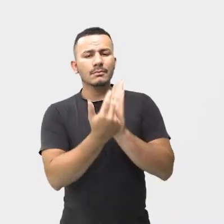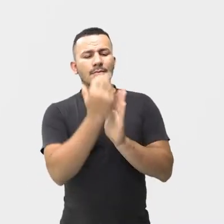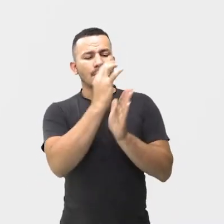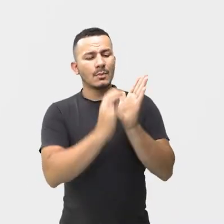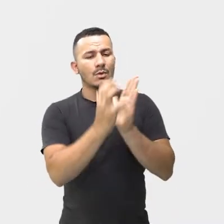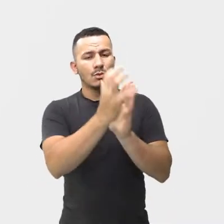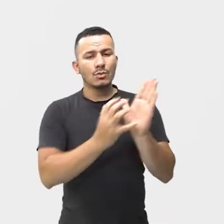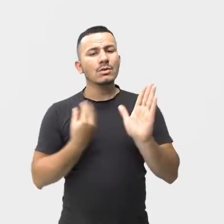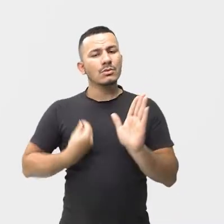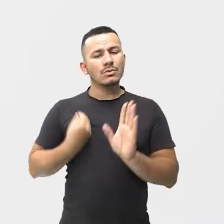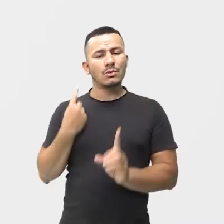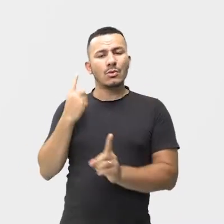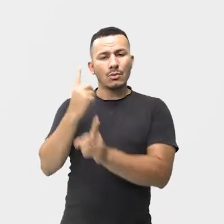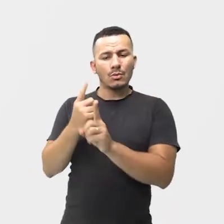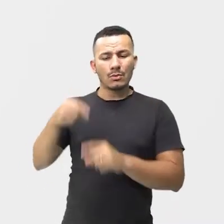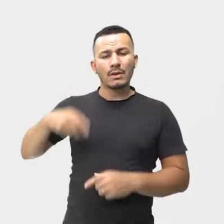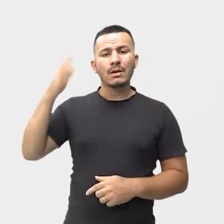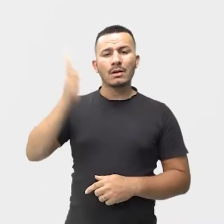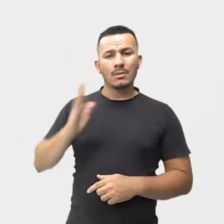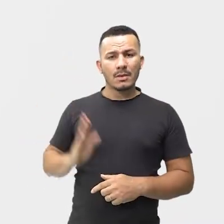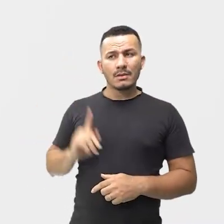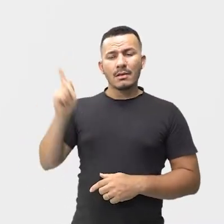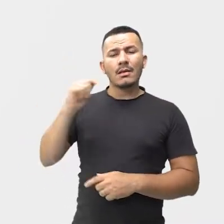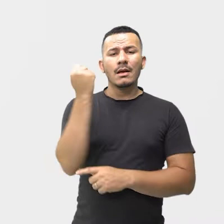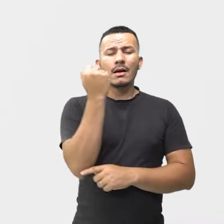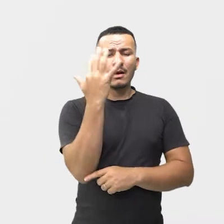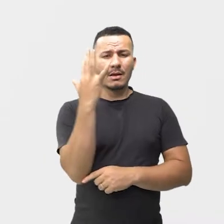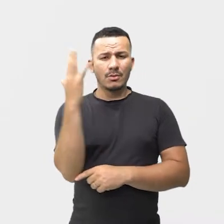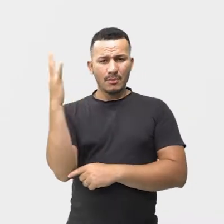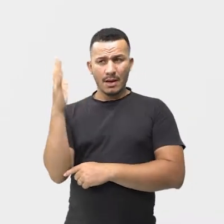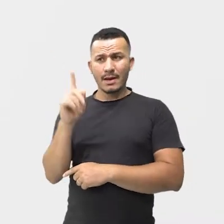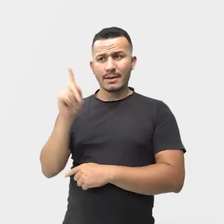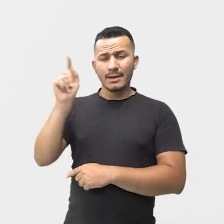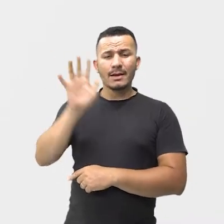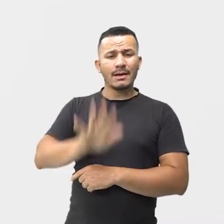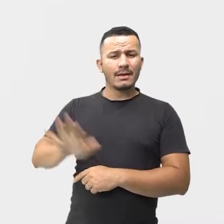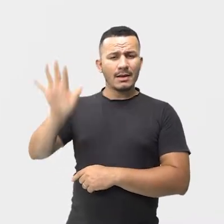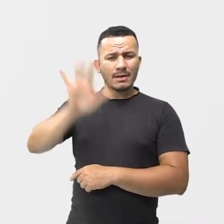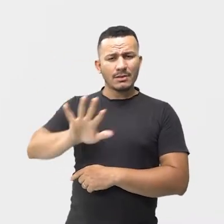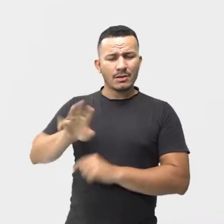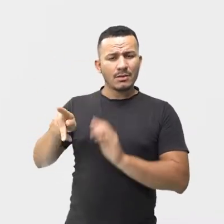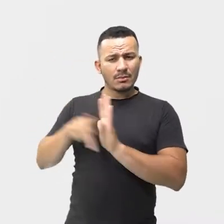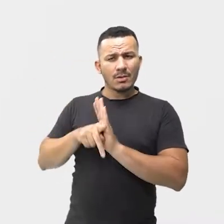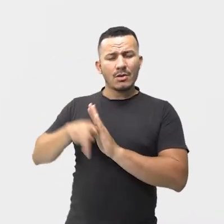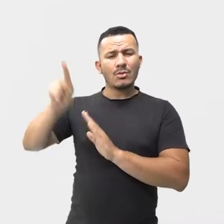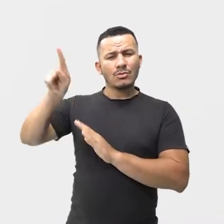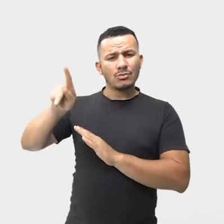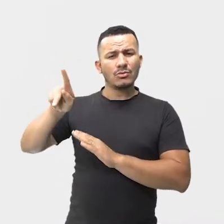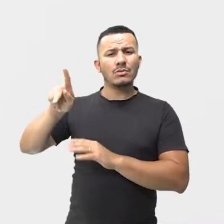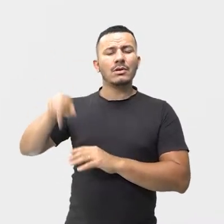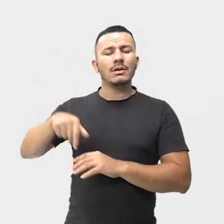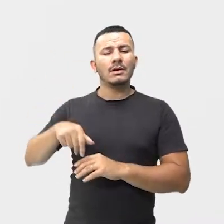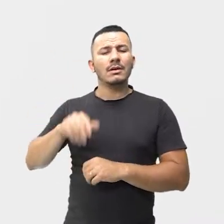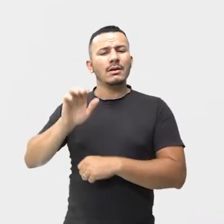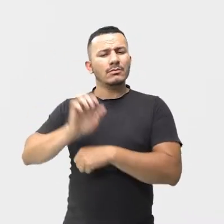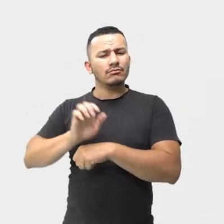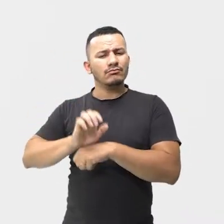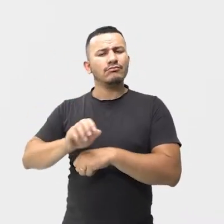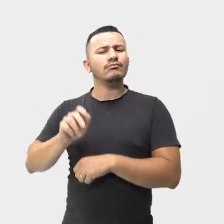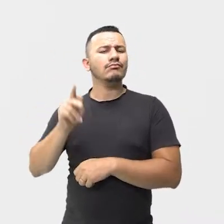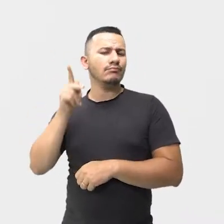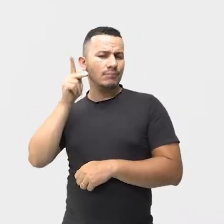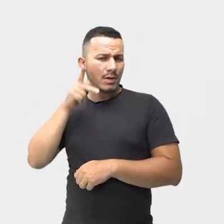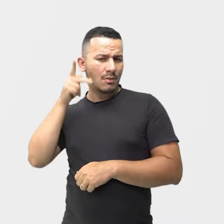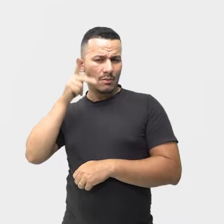no Brasil, lá no Parque Nacional da Serra da Capivara, no município de São Raimundo Nonato, no